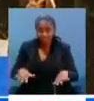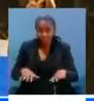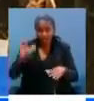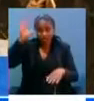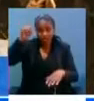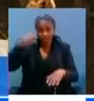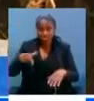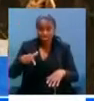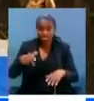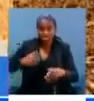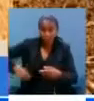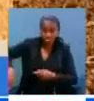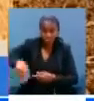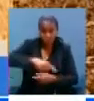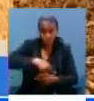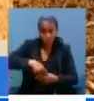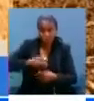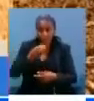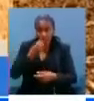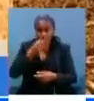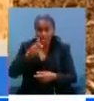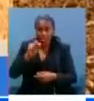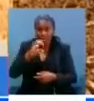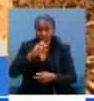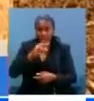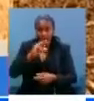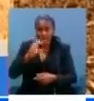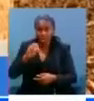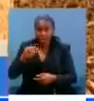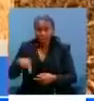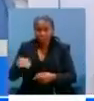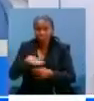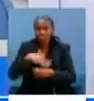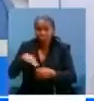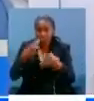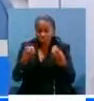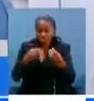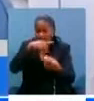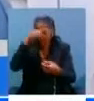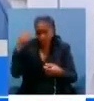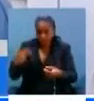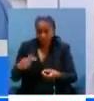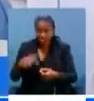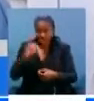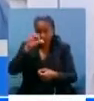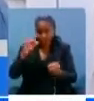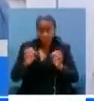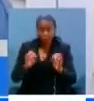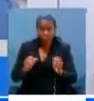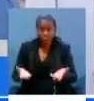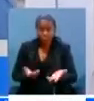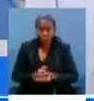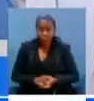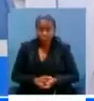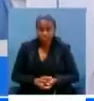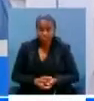estão confinados aos currais e mantidos à ração. Uma situação que consideram muito difícil. Não tem nada. Não tem nada.